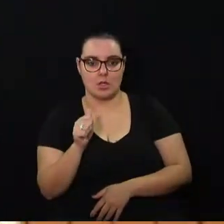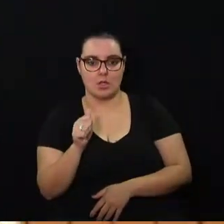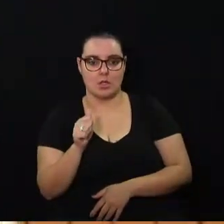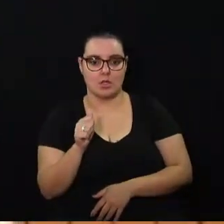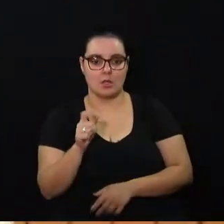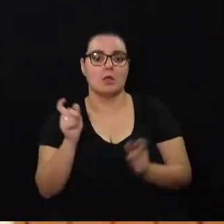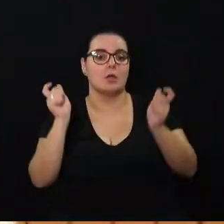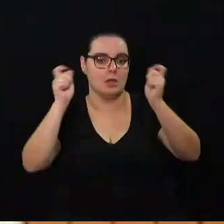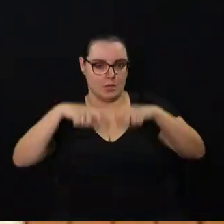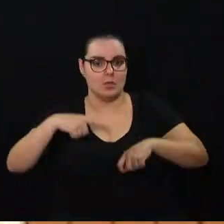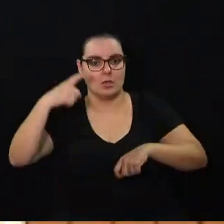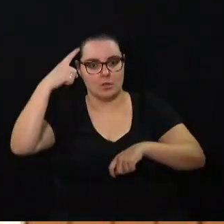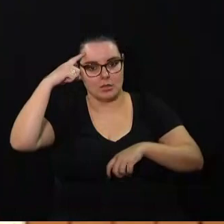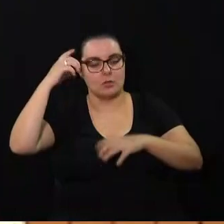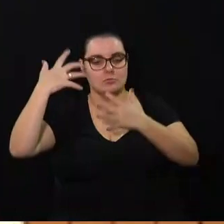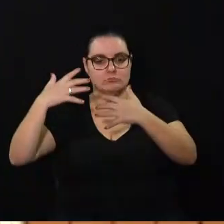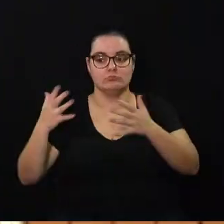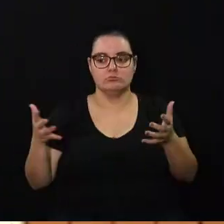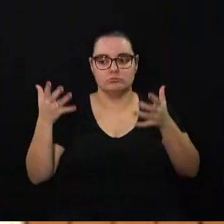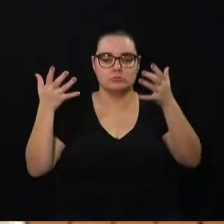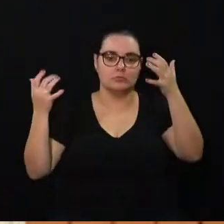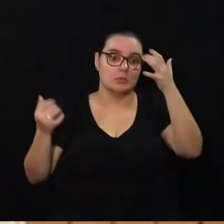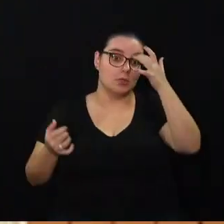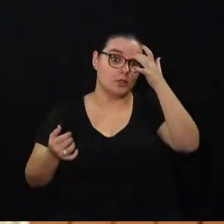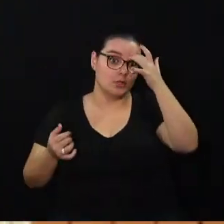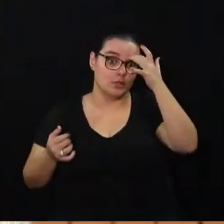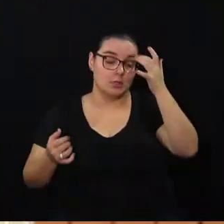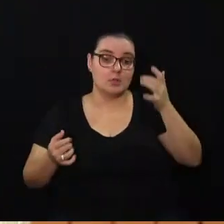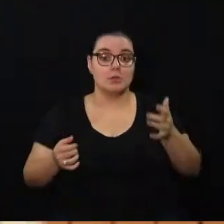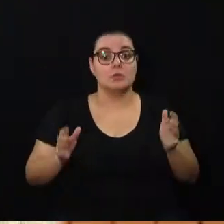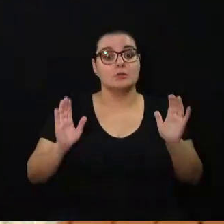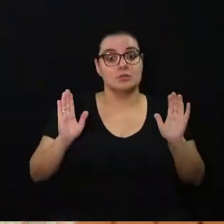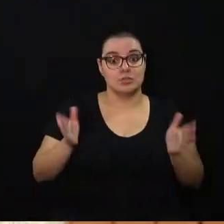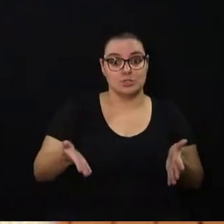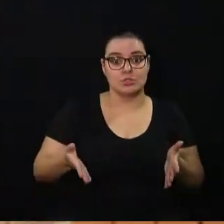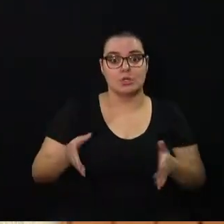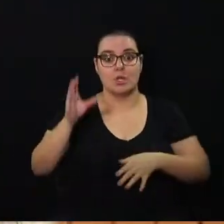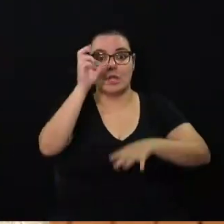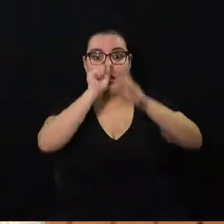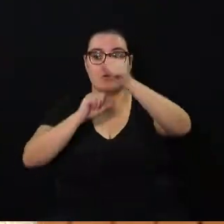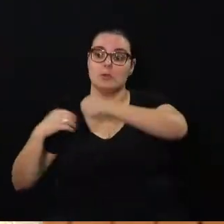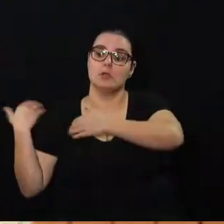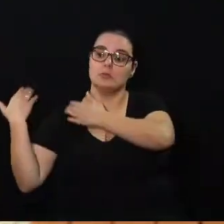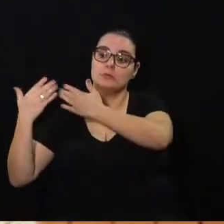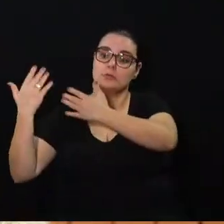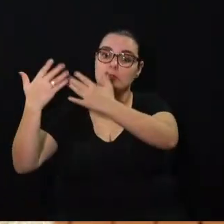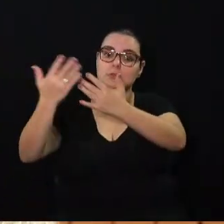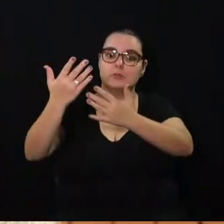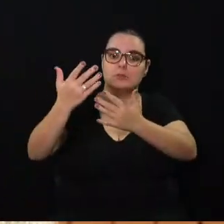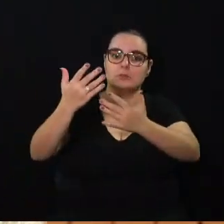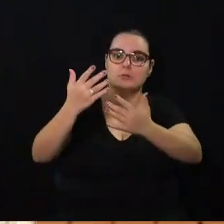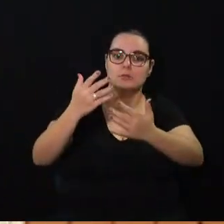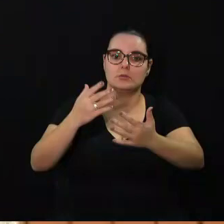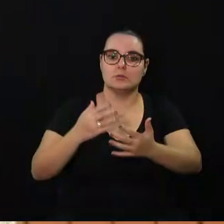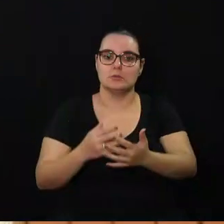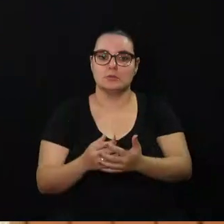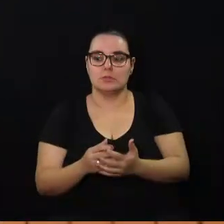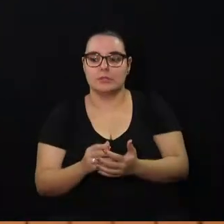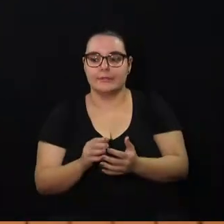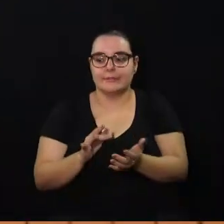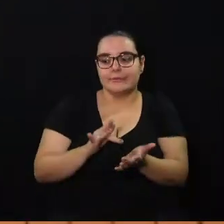capacidade intelectual preservada muitas vezes eles já aprenderam ao longo da vida em disfarçar sintomas